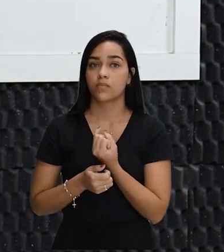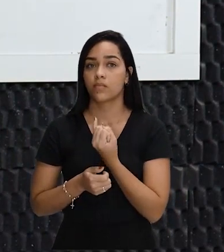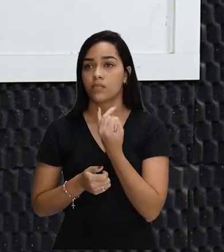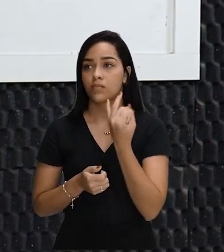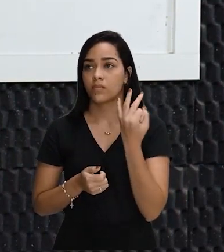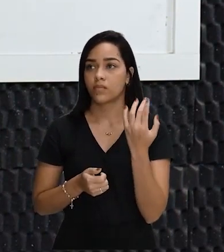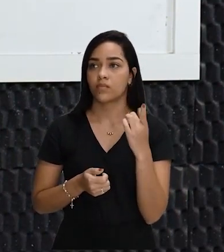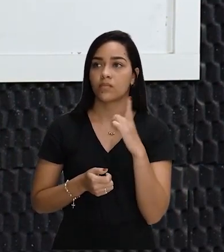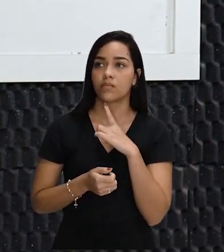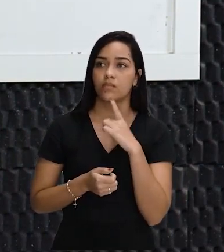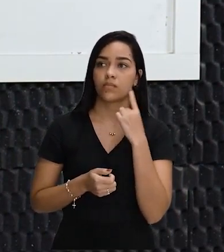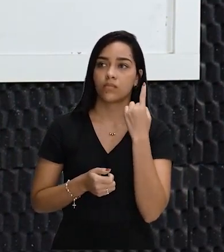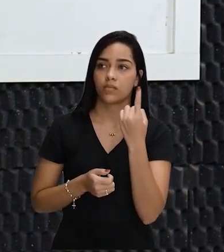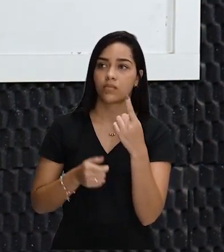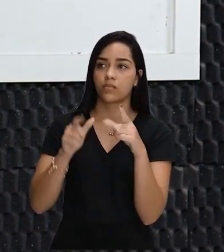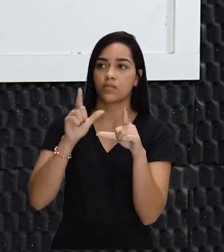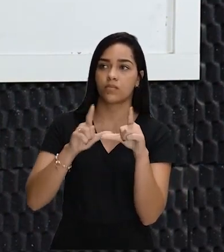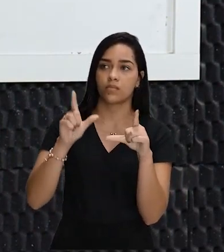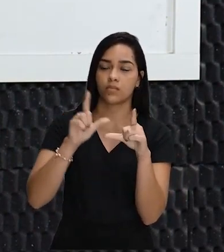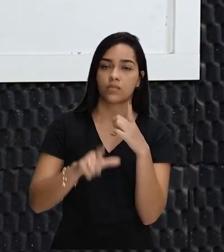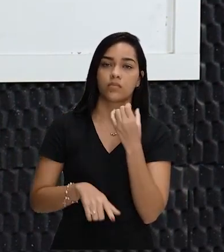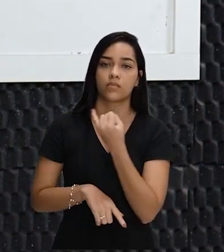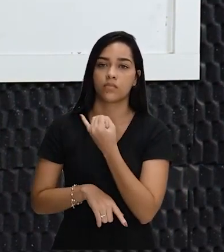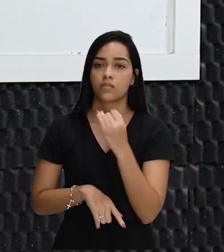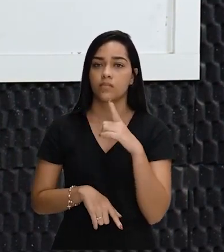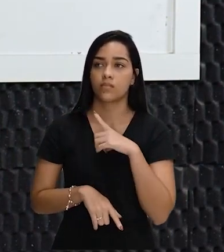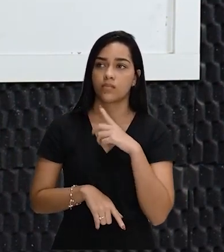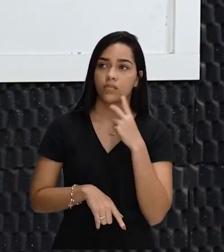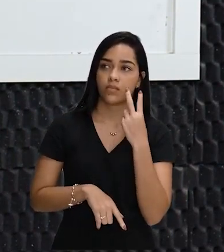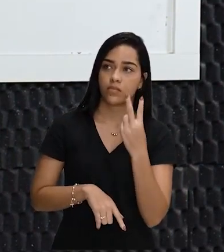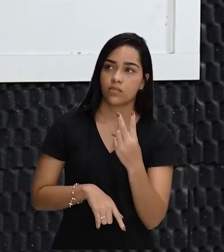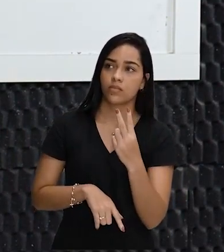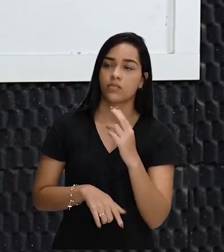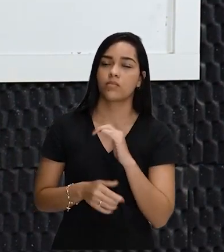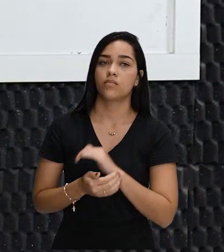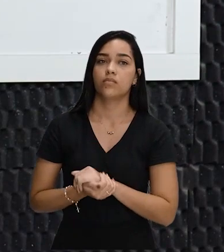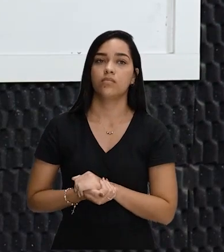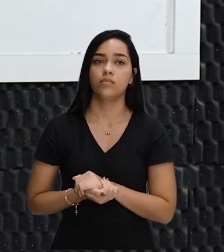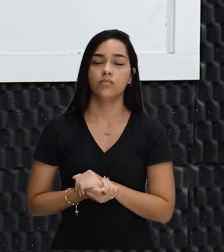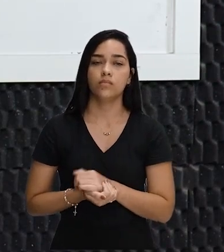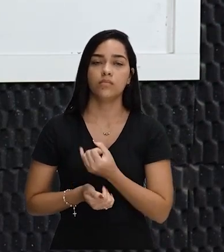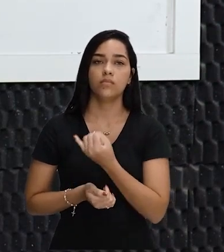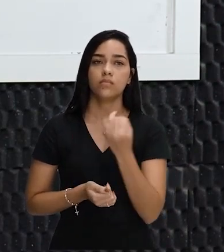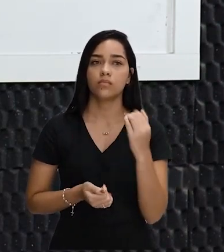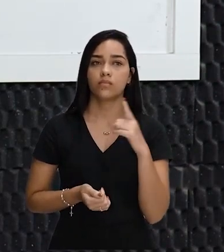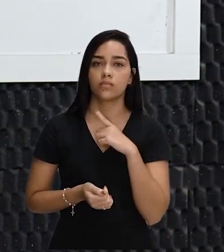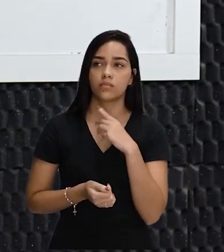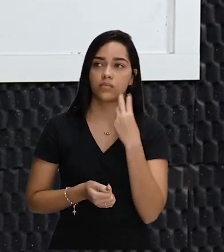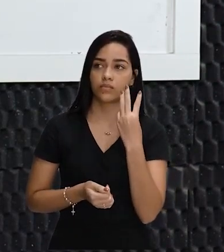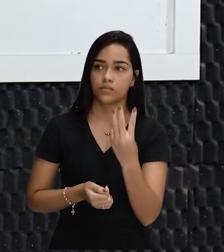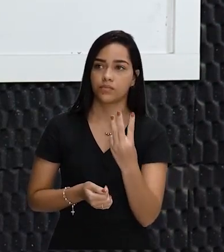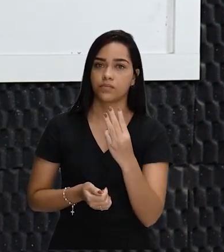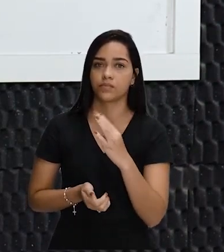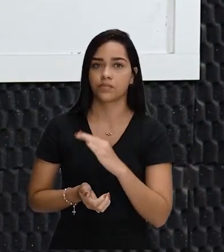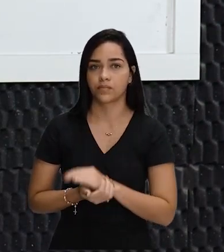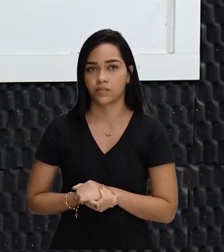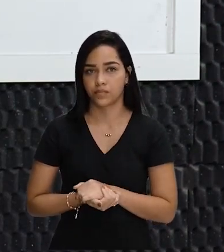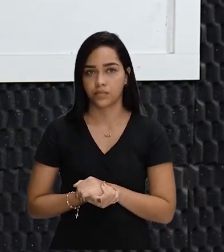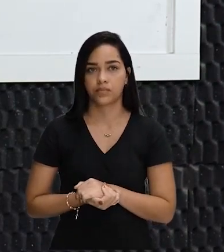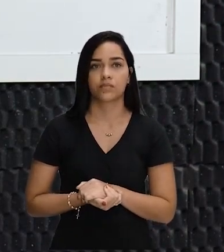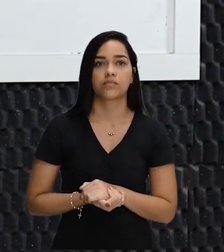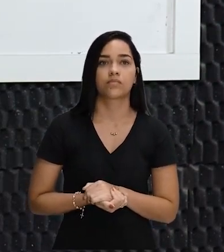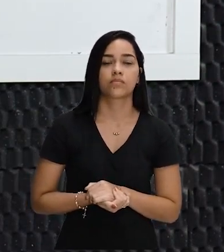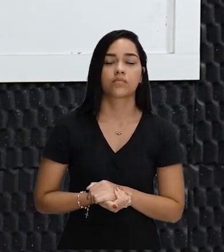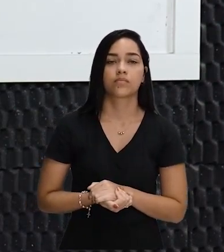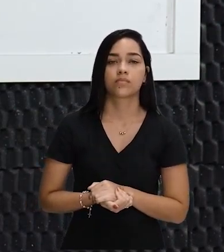palavras têm como a letra Quantas palavras têm com duas quantas palavras têm com três e quantas palavras eu tenho